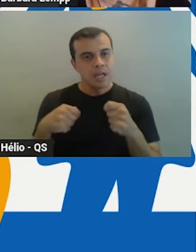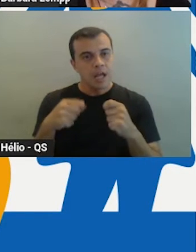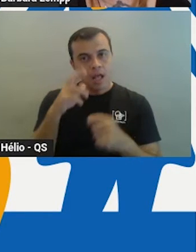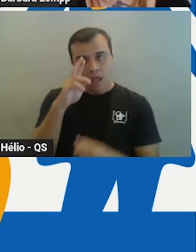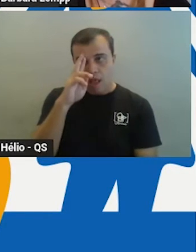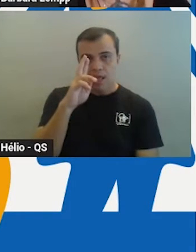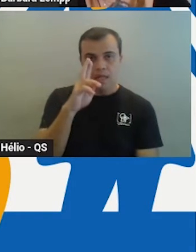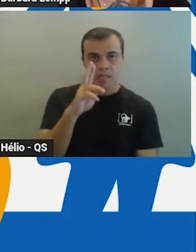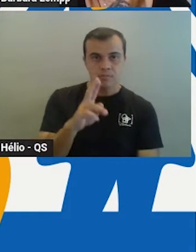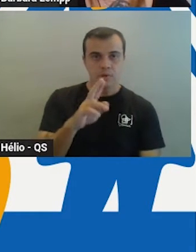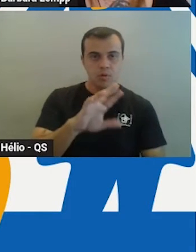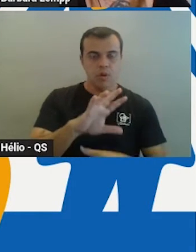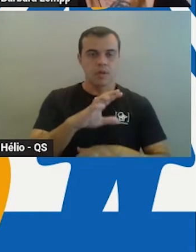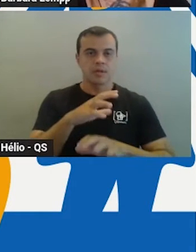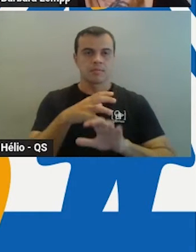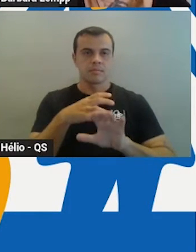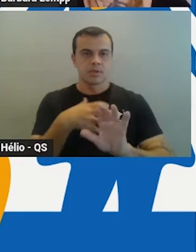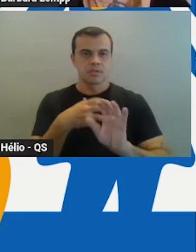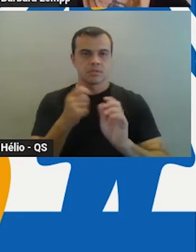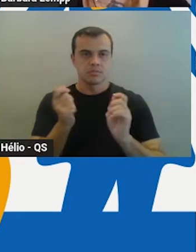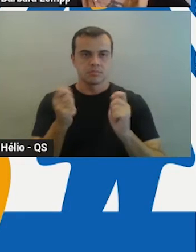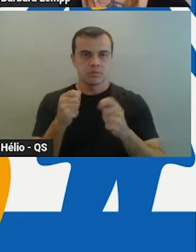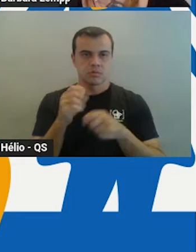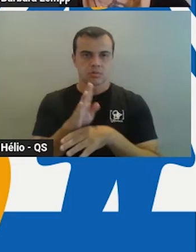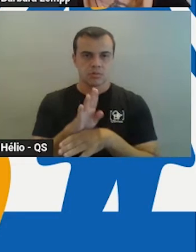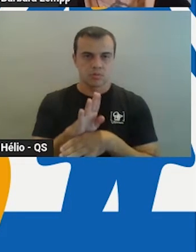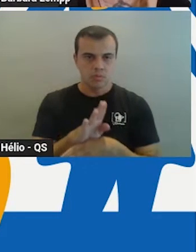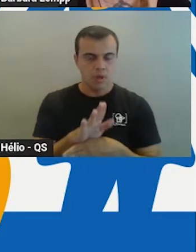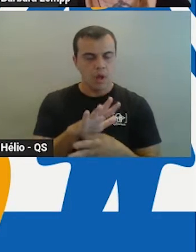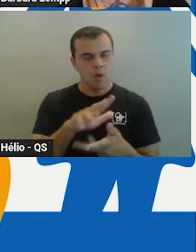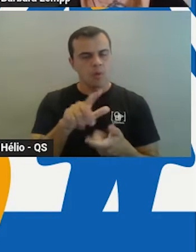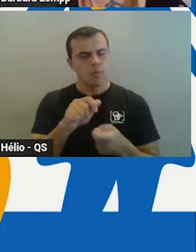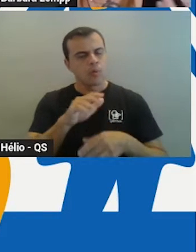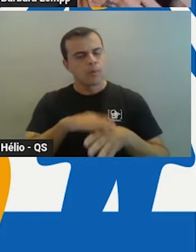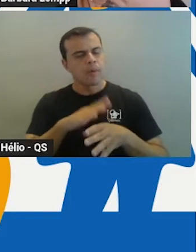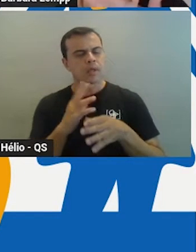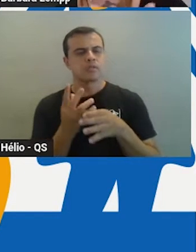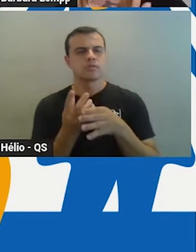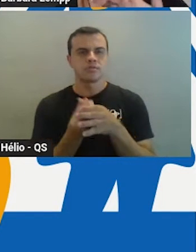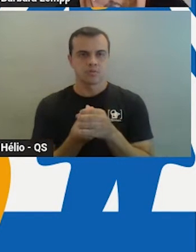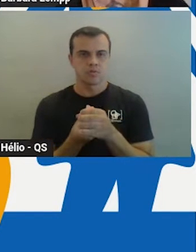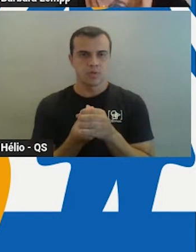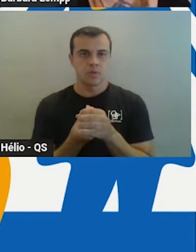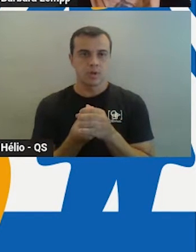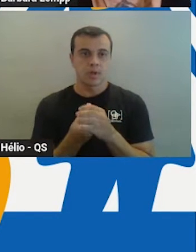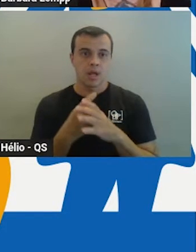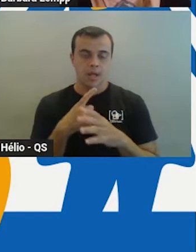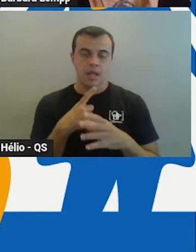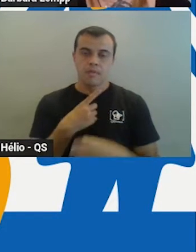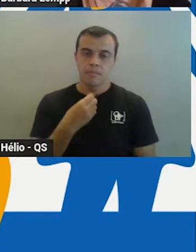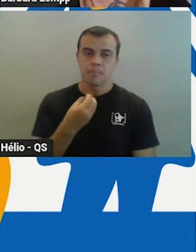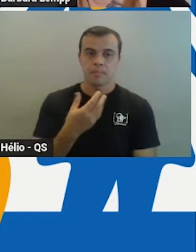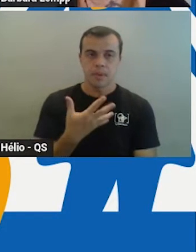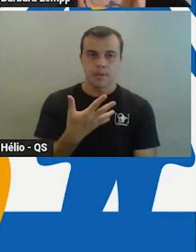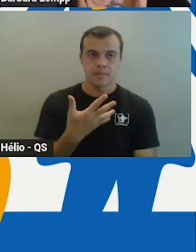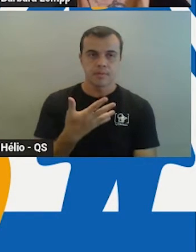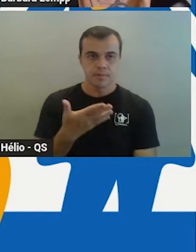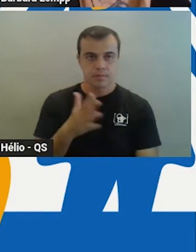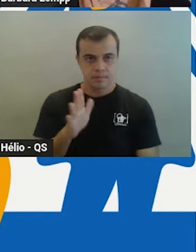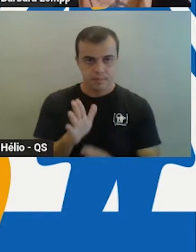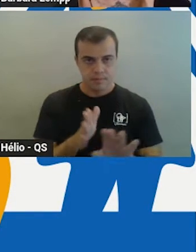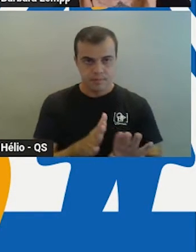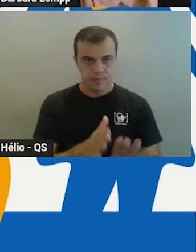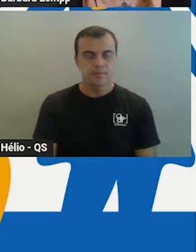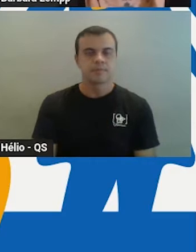respeito, empatia, a gente pode contribuir para um mundo muito mais inclusivo e confortável. Agora pode